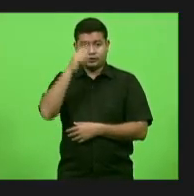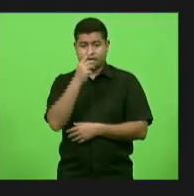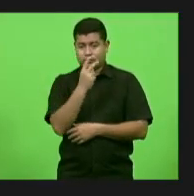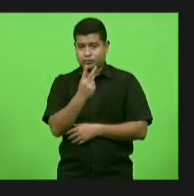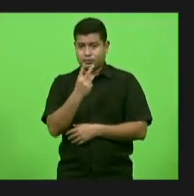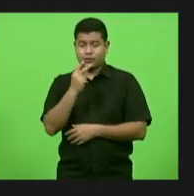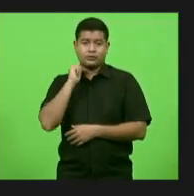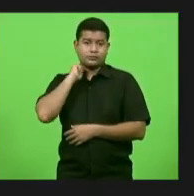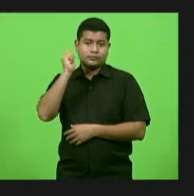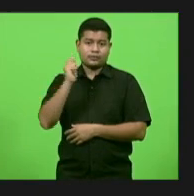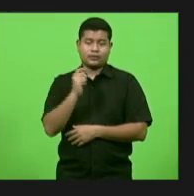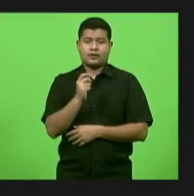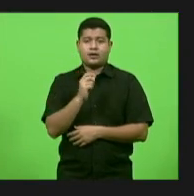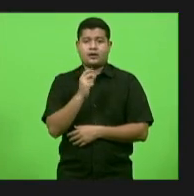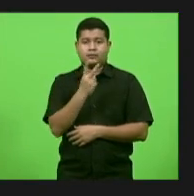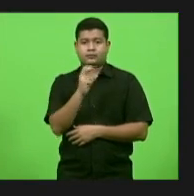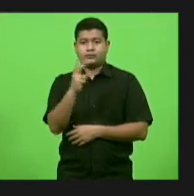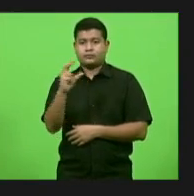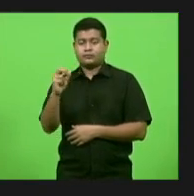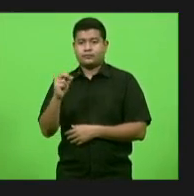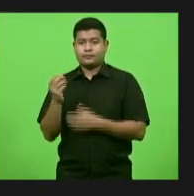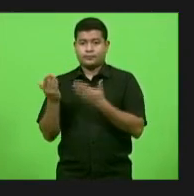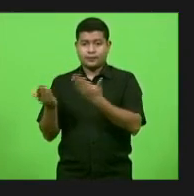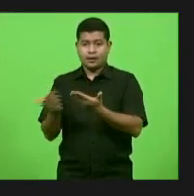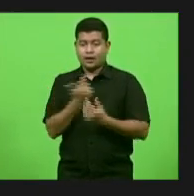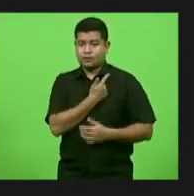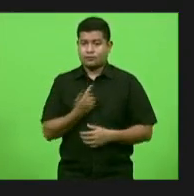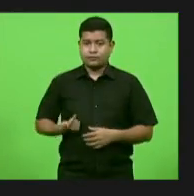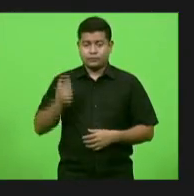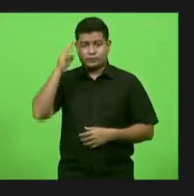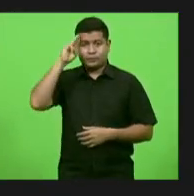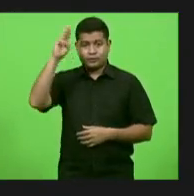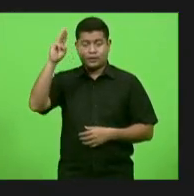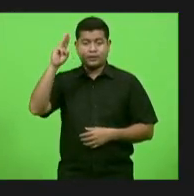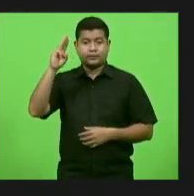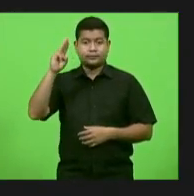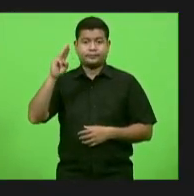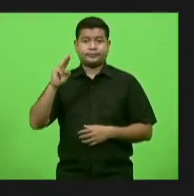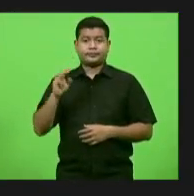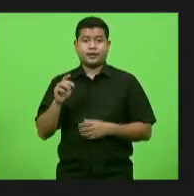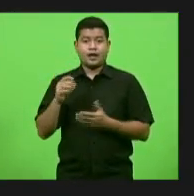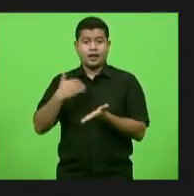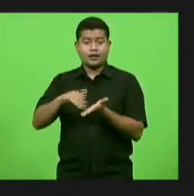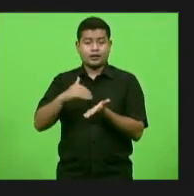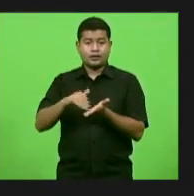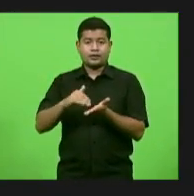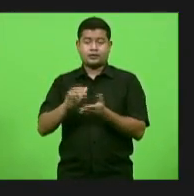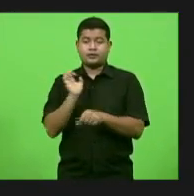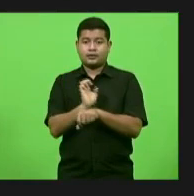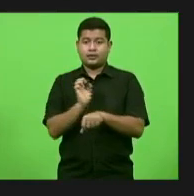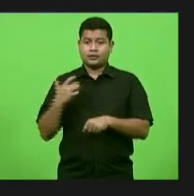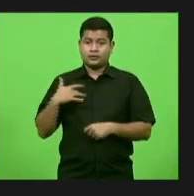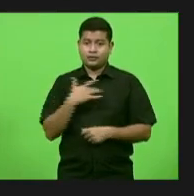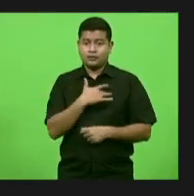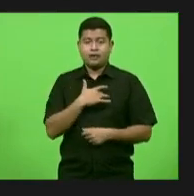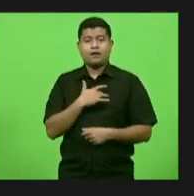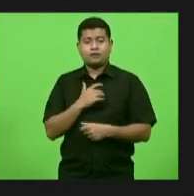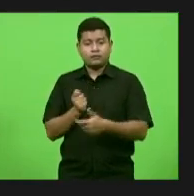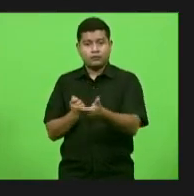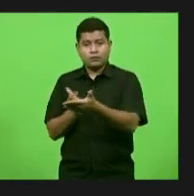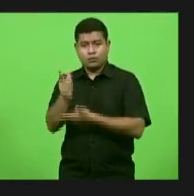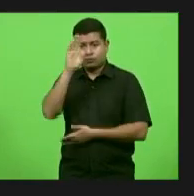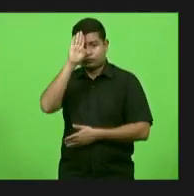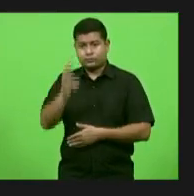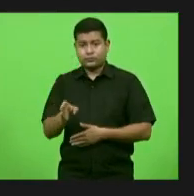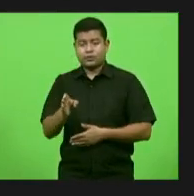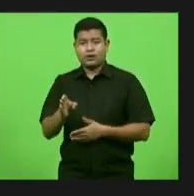à ciência do excelentíssimo governador Carlos Moisés da Silva, de que a Secretaria de Estado da Saúde fez a compra direta com